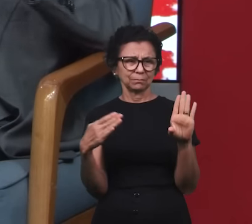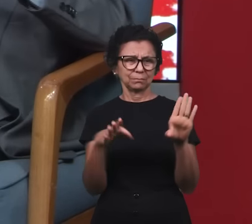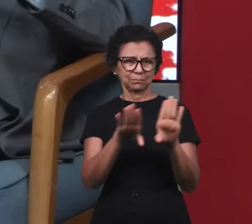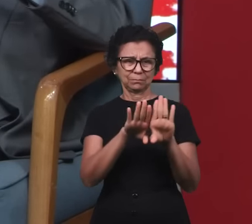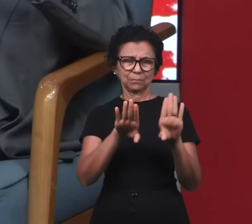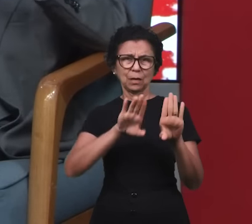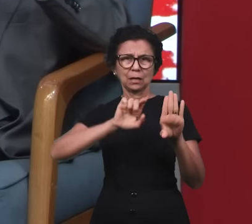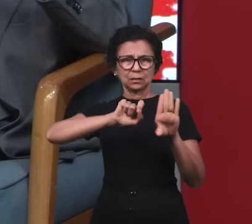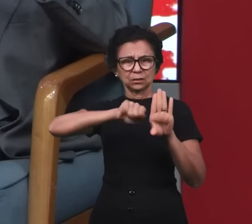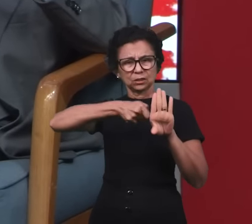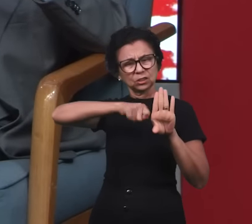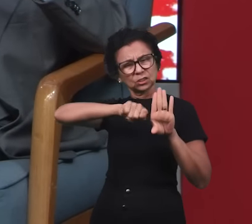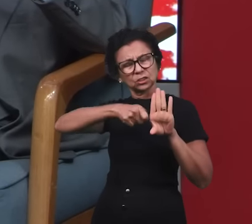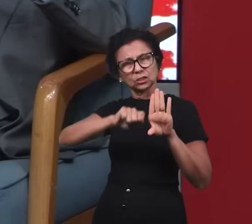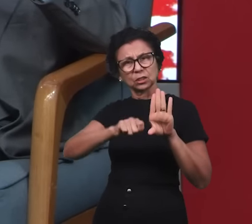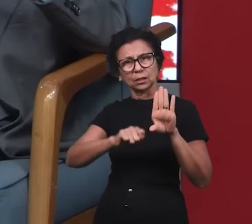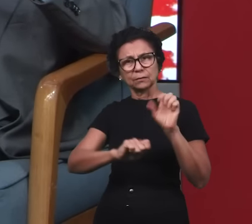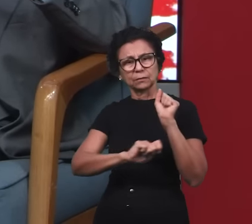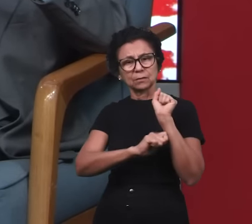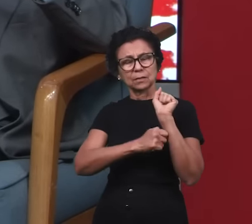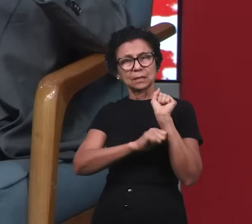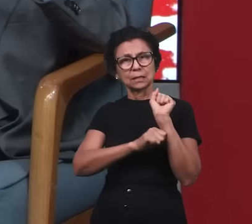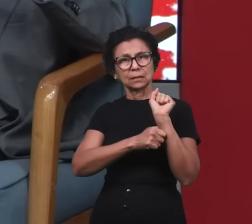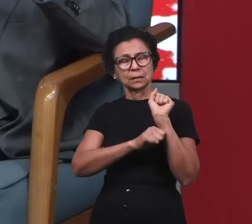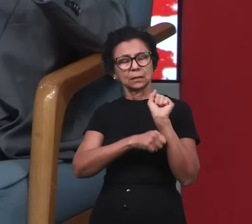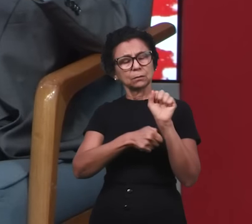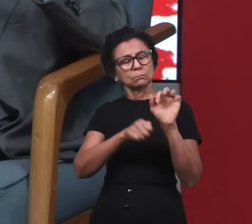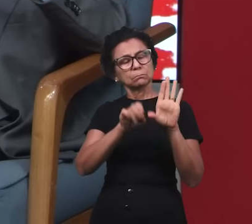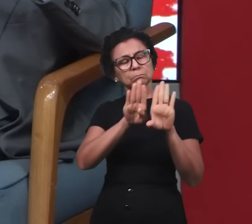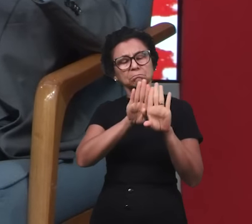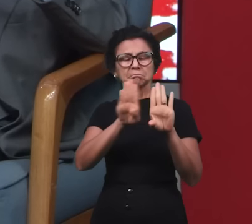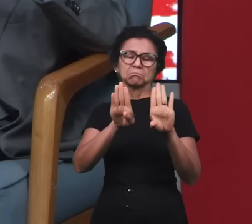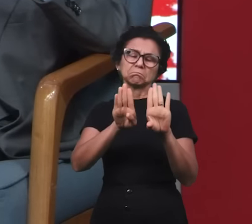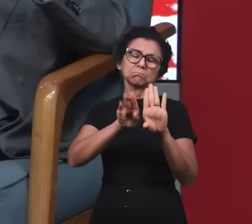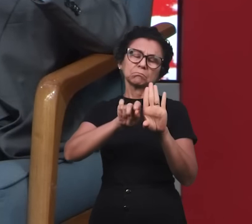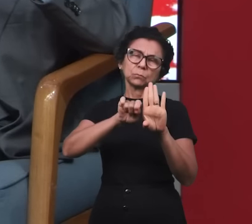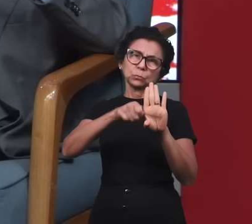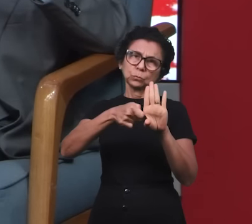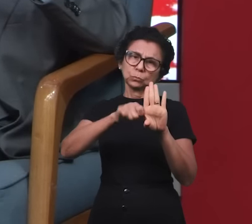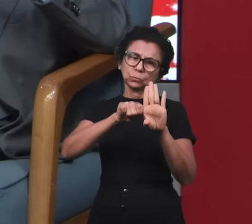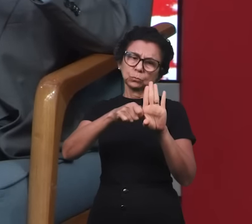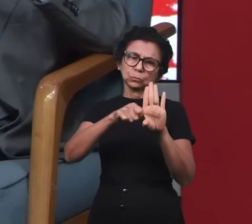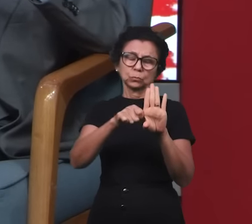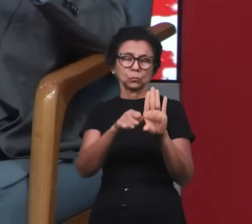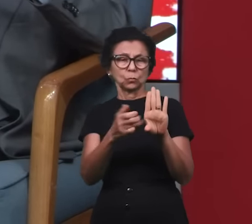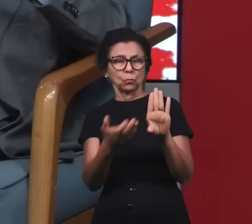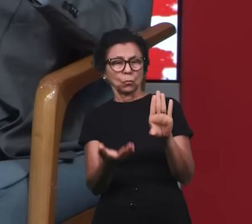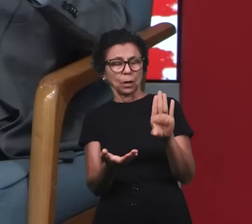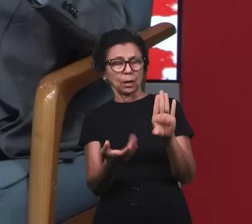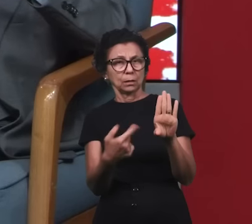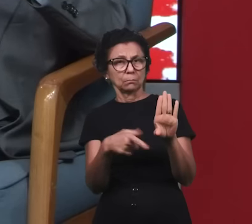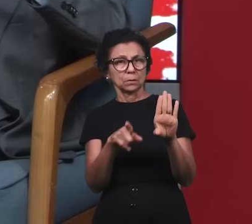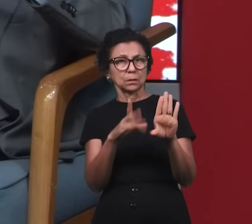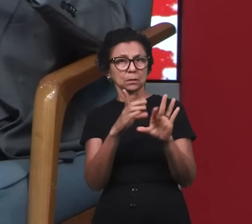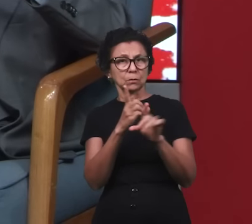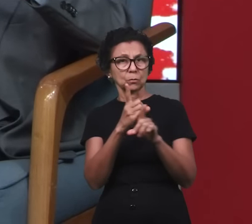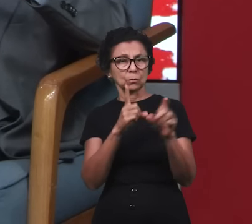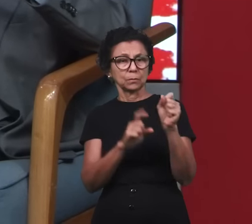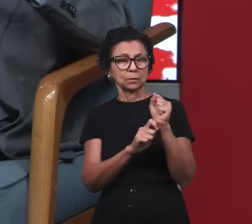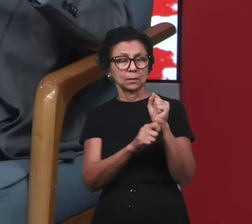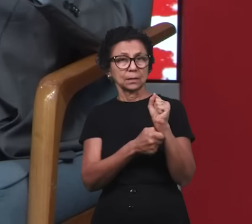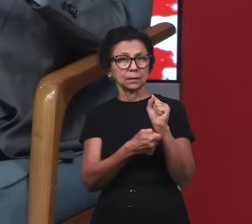porta, a porta tem um segredo. A chave tem que acionar o segredo da